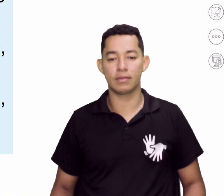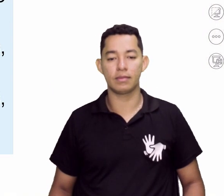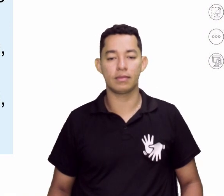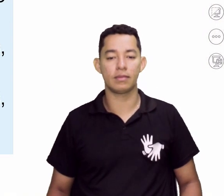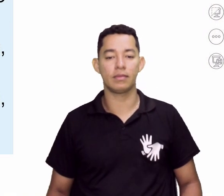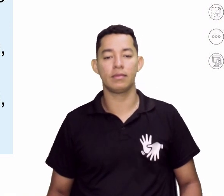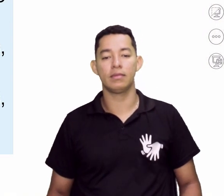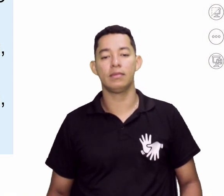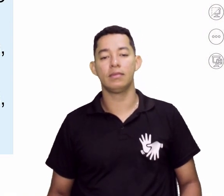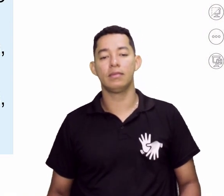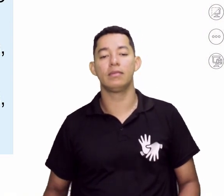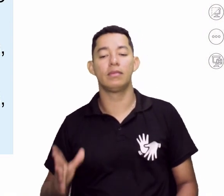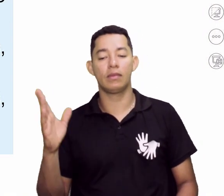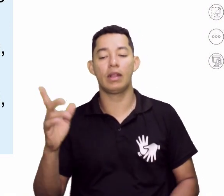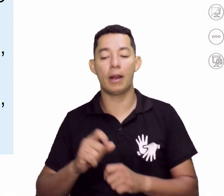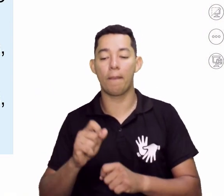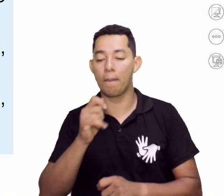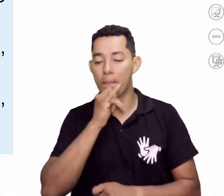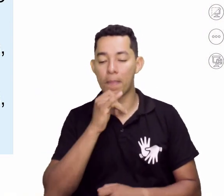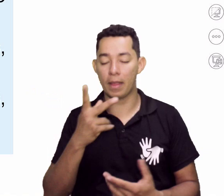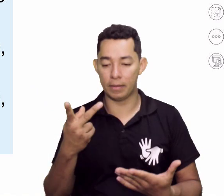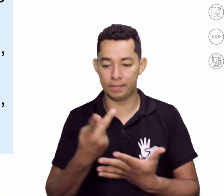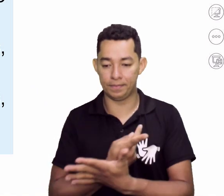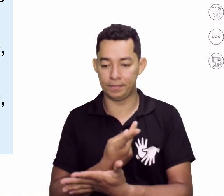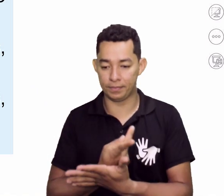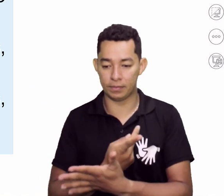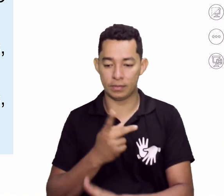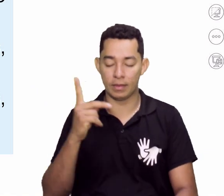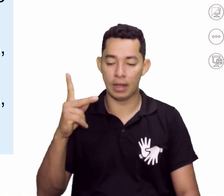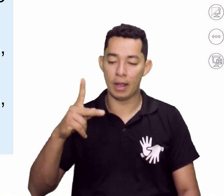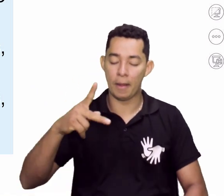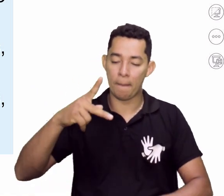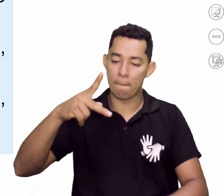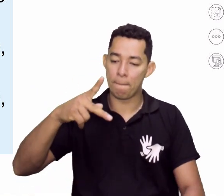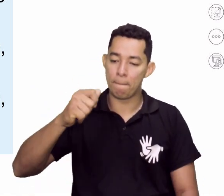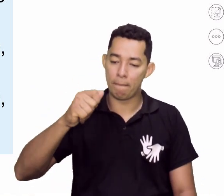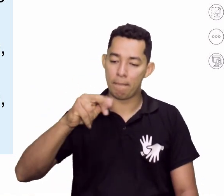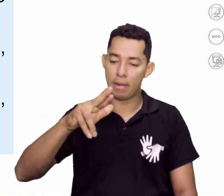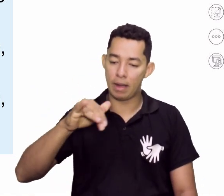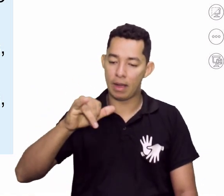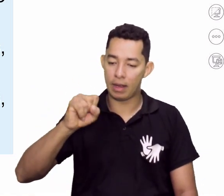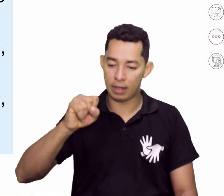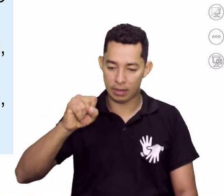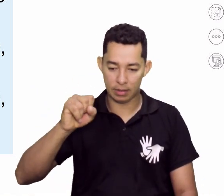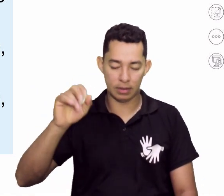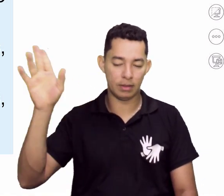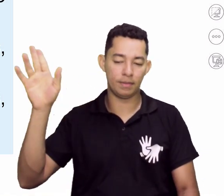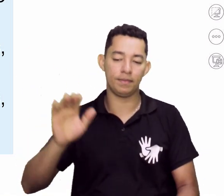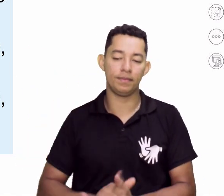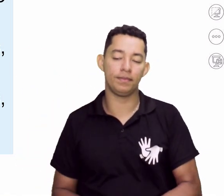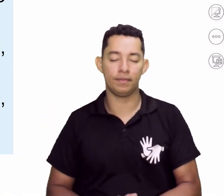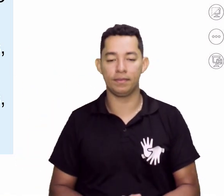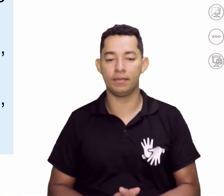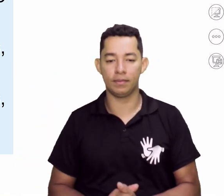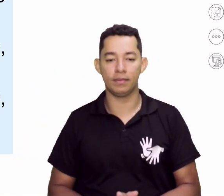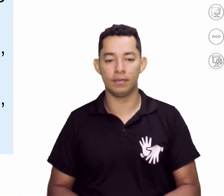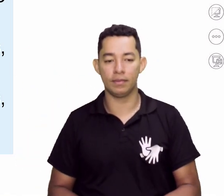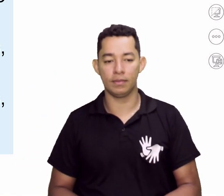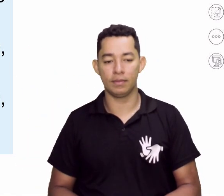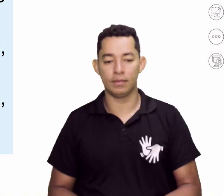essa exposição que aconteceu em Paris, né? O que aconteceu? Ela